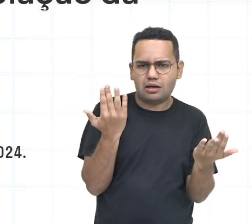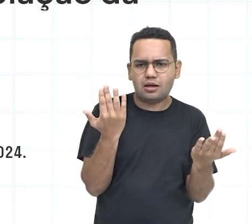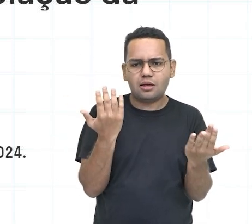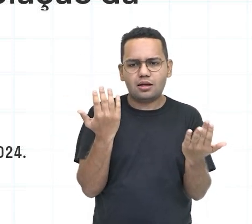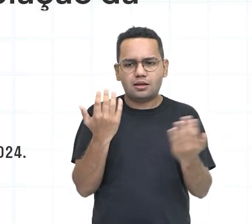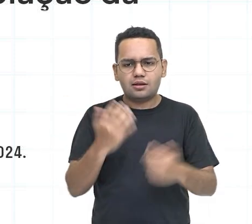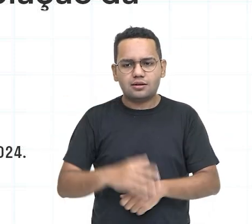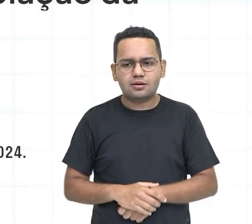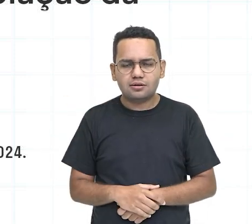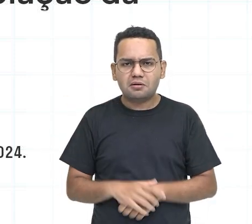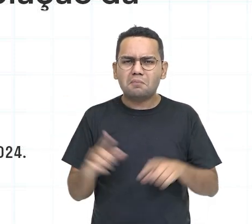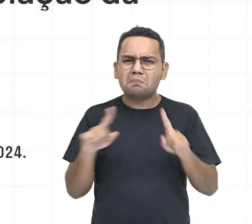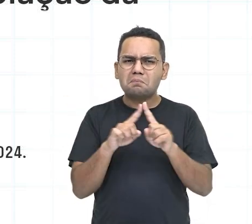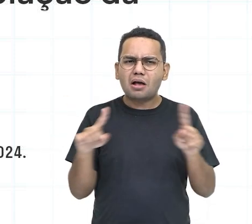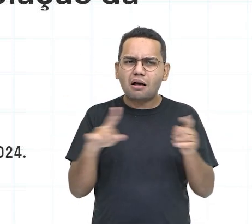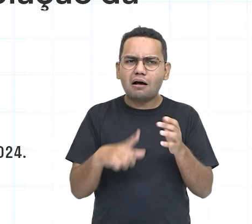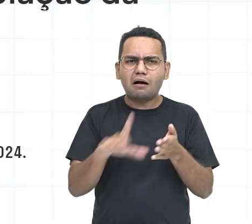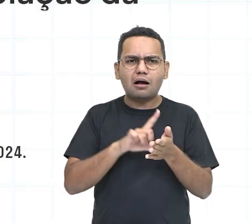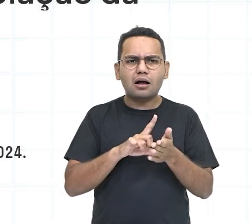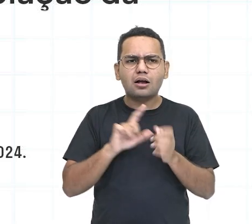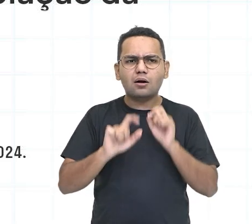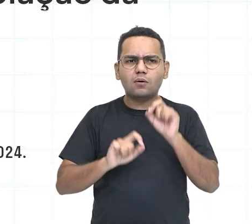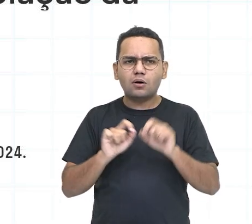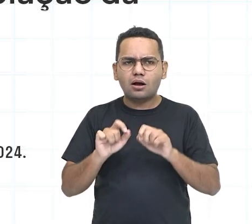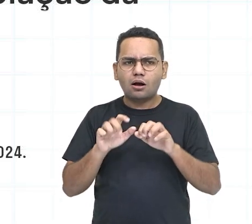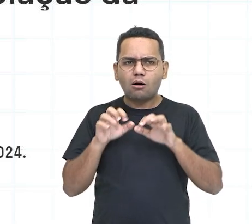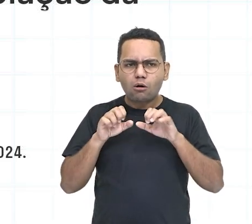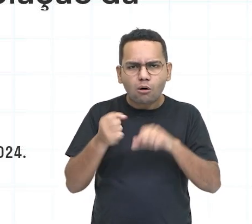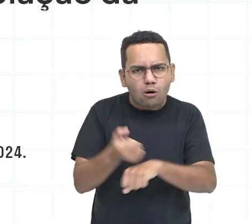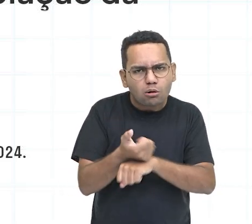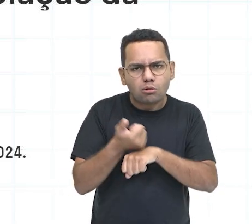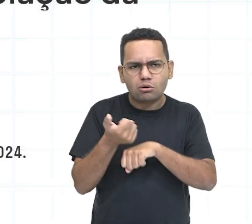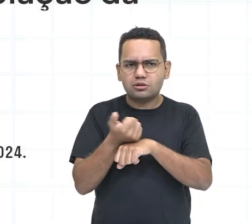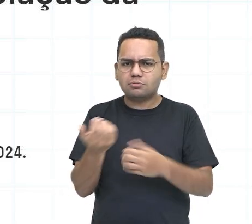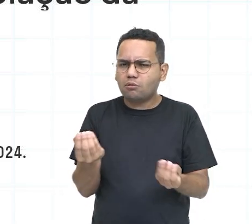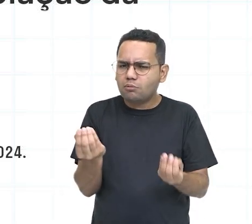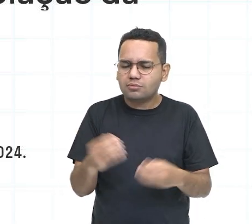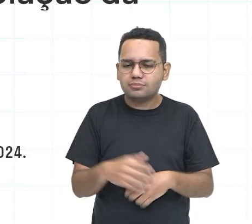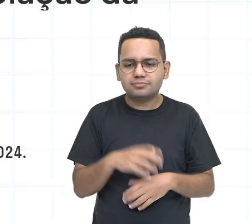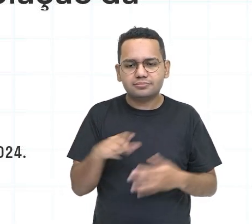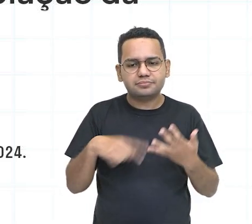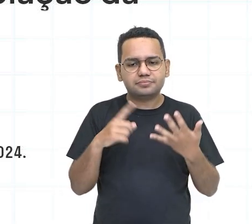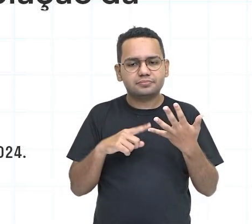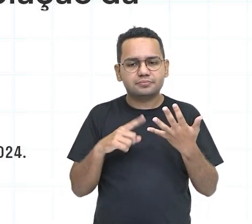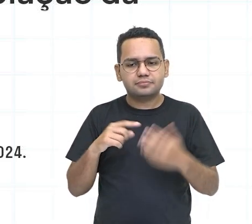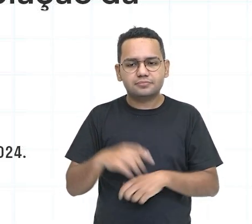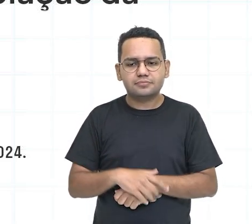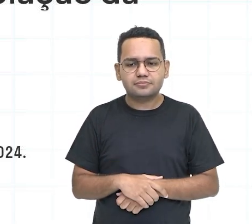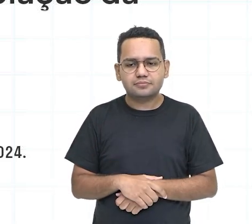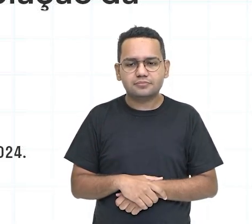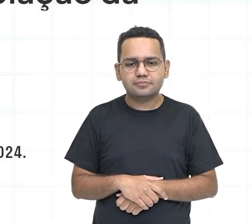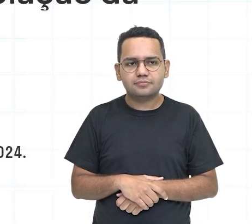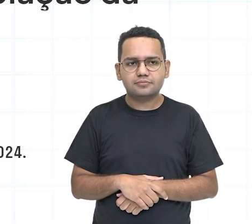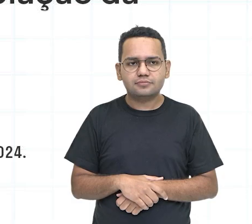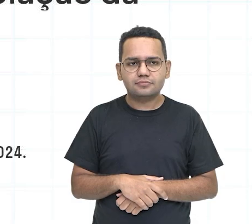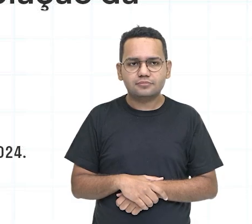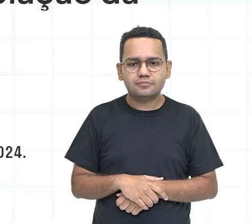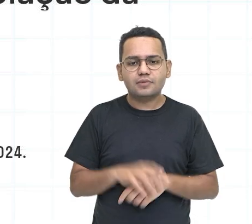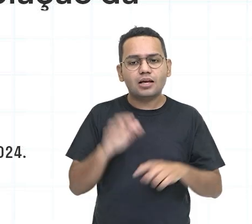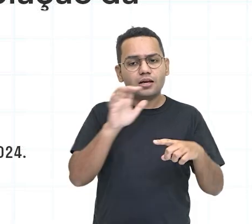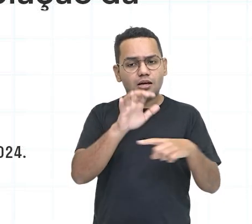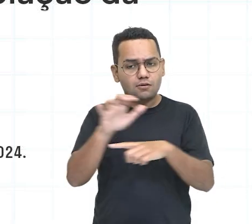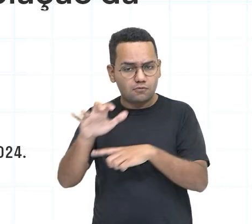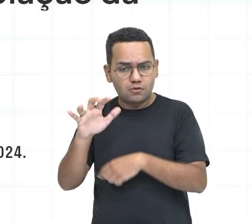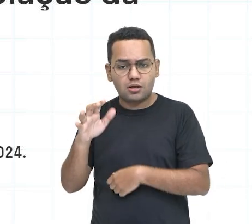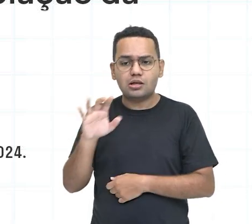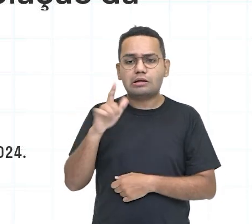tinham acabado de ser, né, colonizados. Letra E. Para reduzir a influência das línguas francesas e portuguesas na África. Bom,